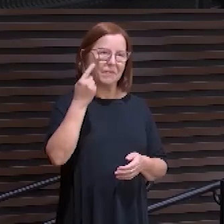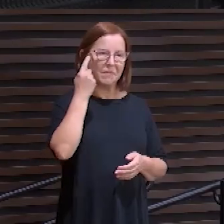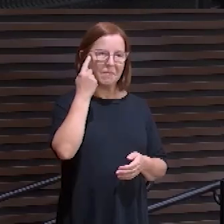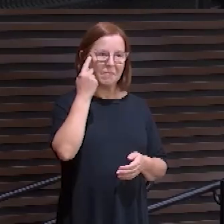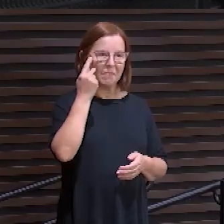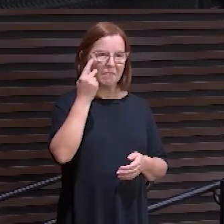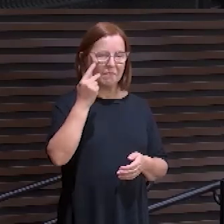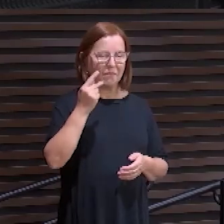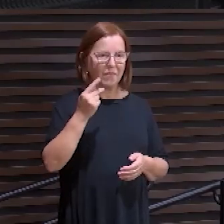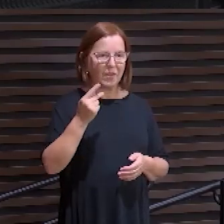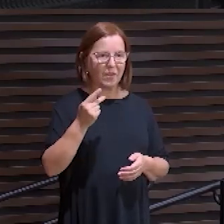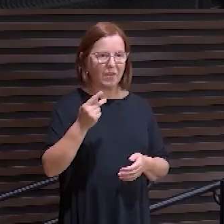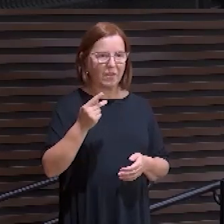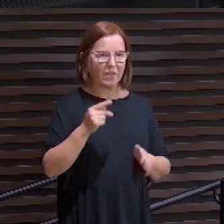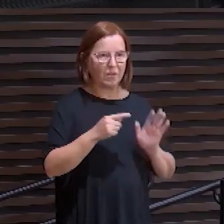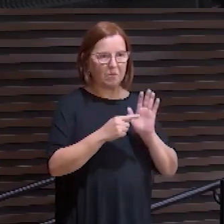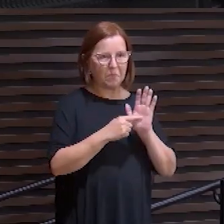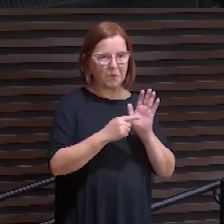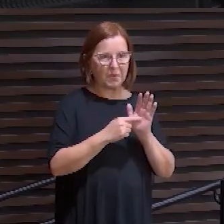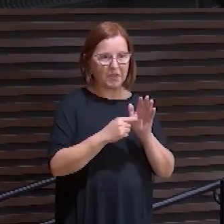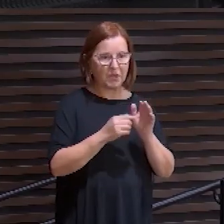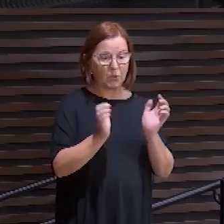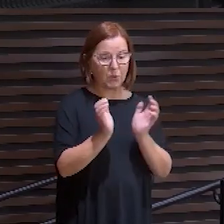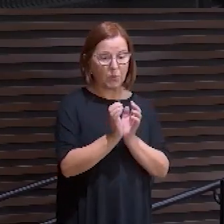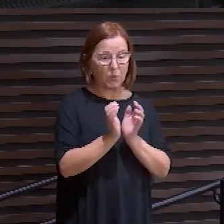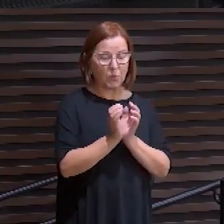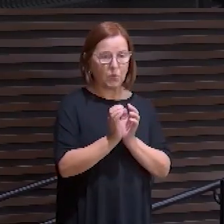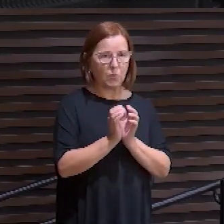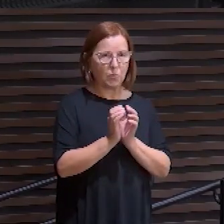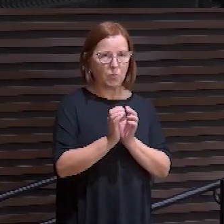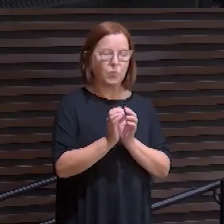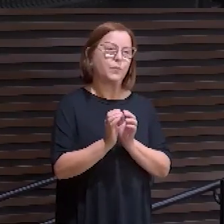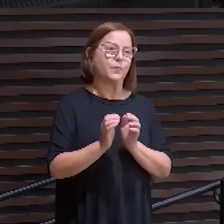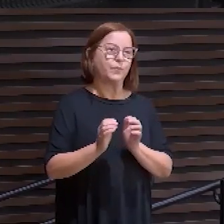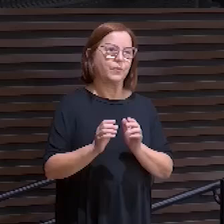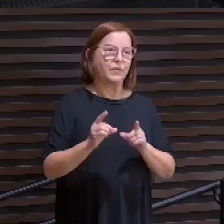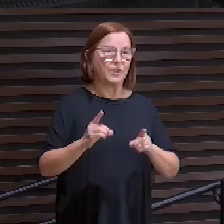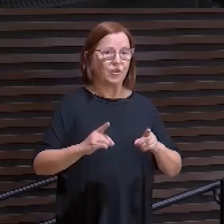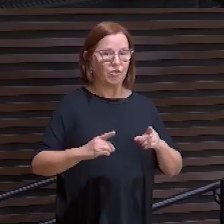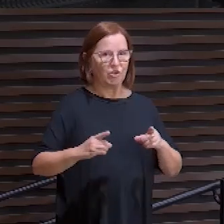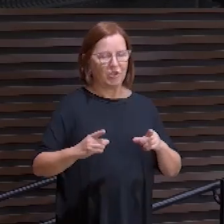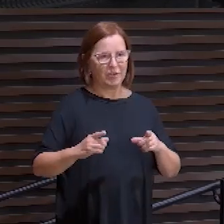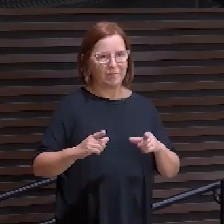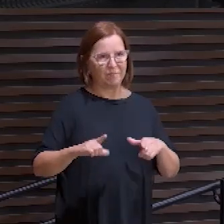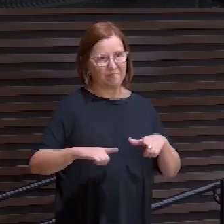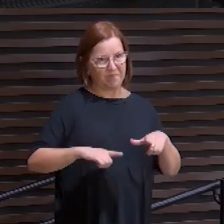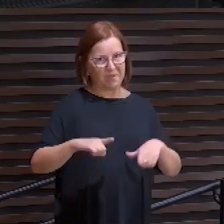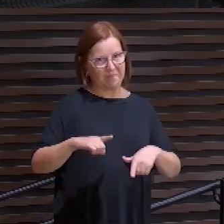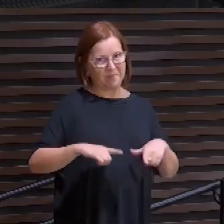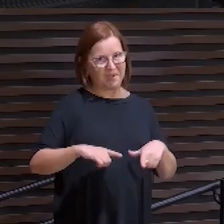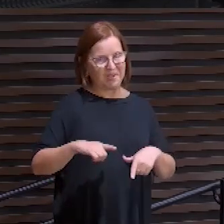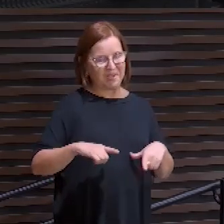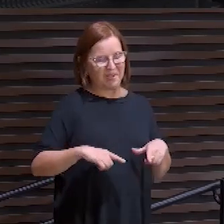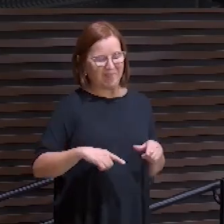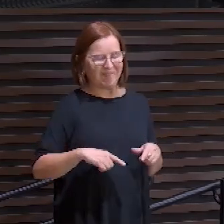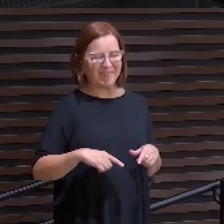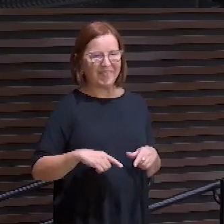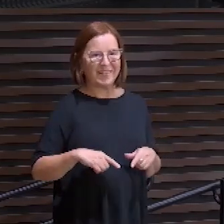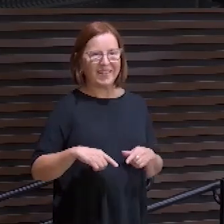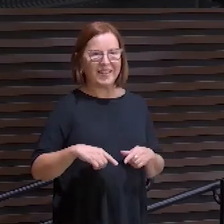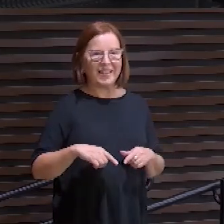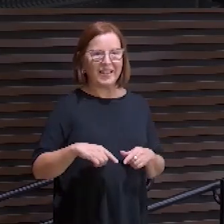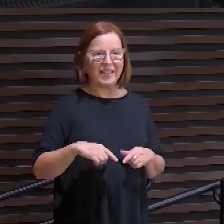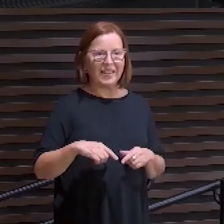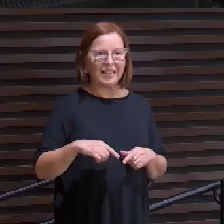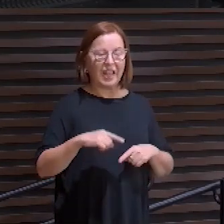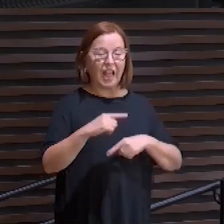de empregados de um senhor. Só bem mais tarde passou a ser usada com o